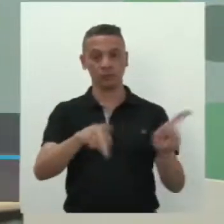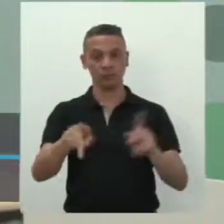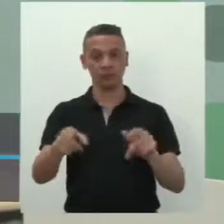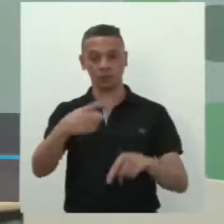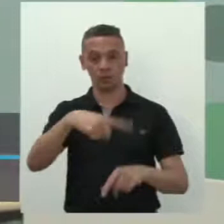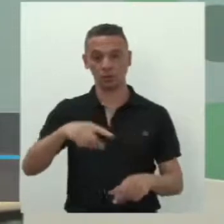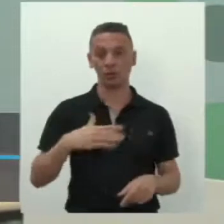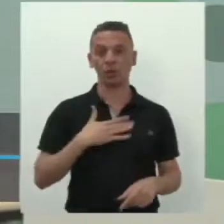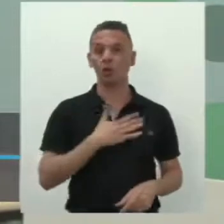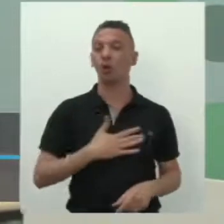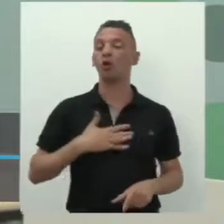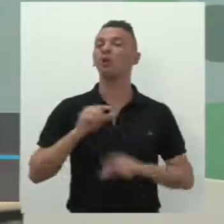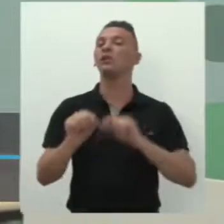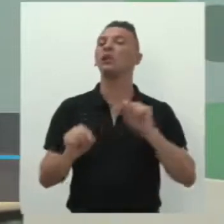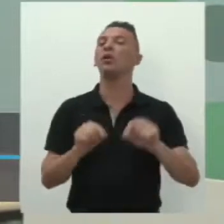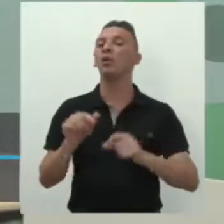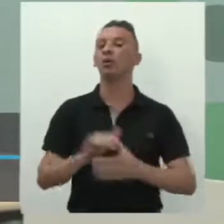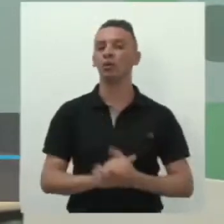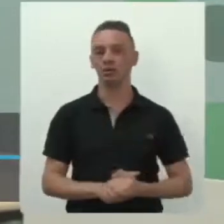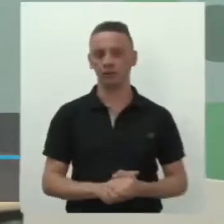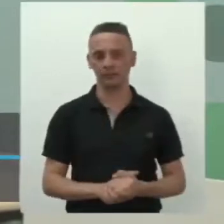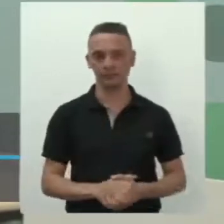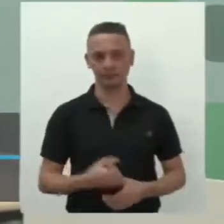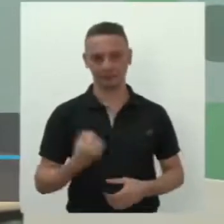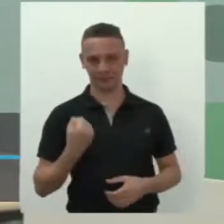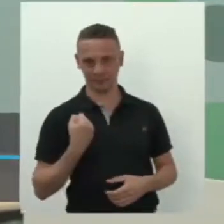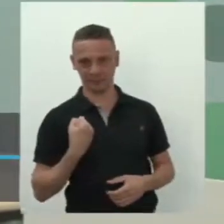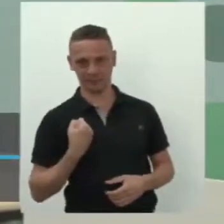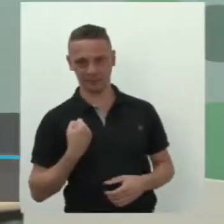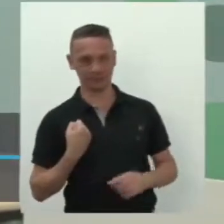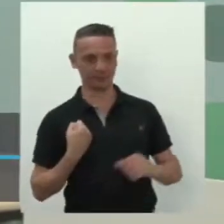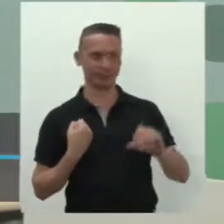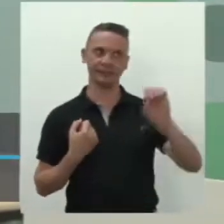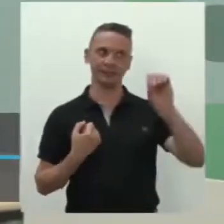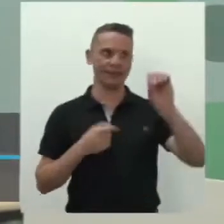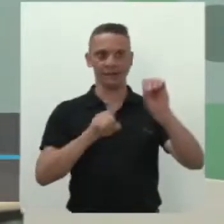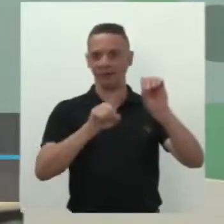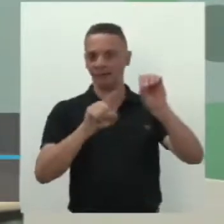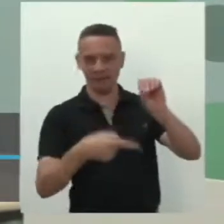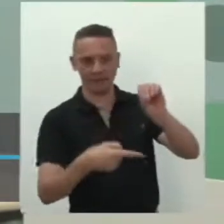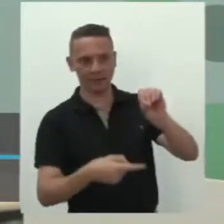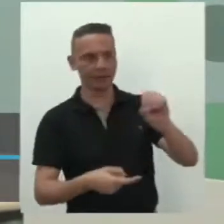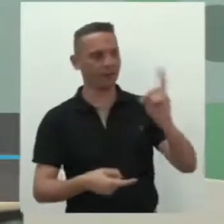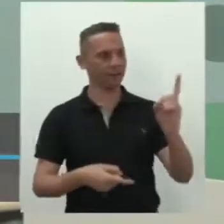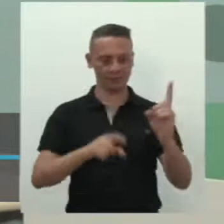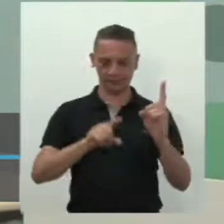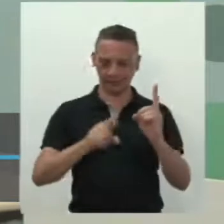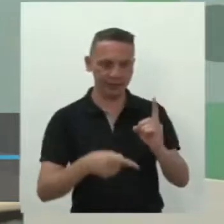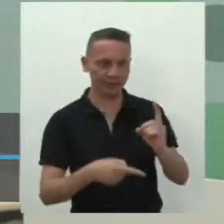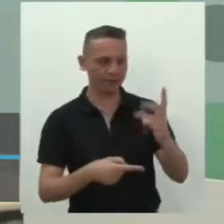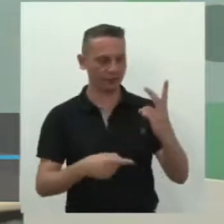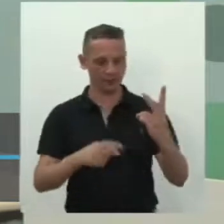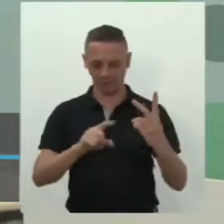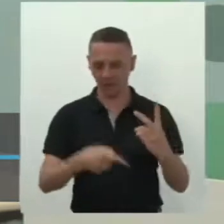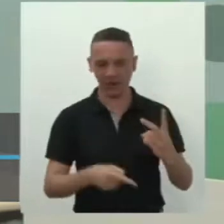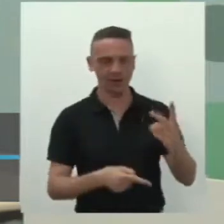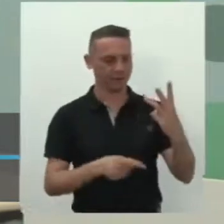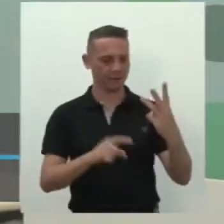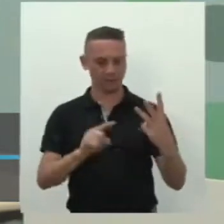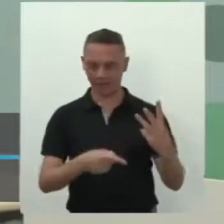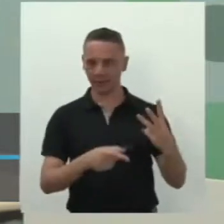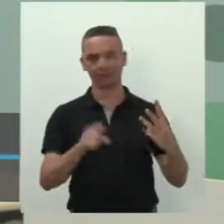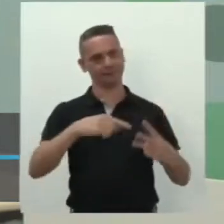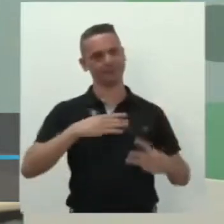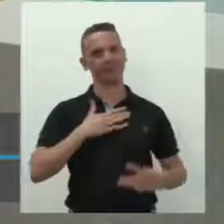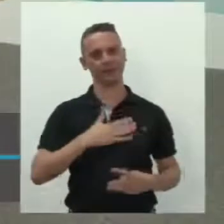a gente gosta muito de usar número com vírgula, né? Então, tem como a gente configurar aí para colocar número com